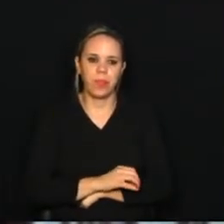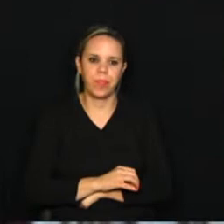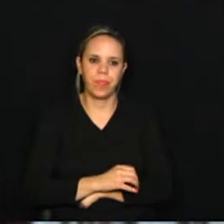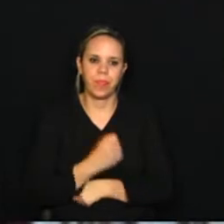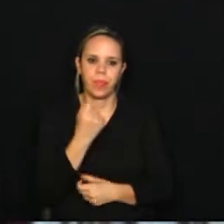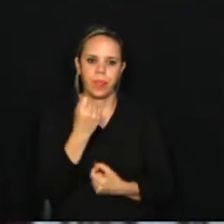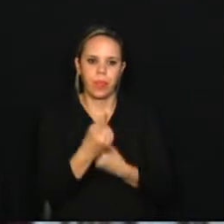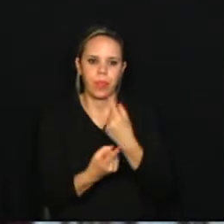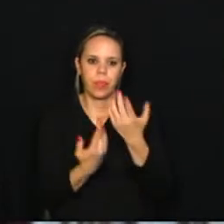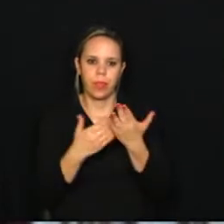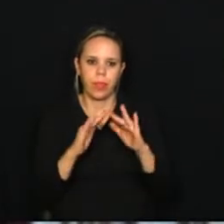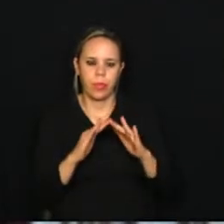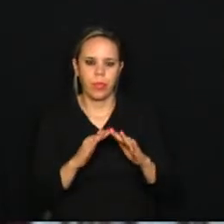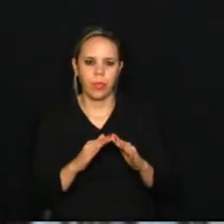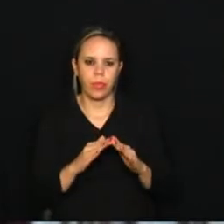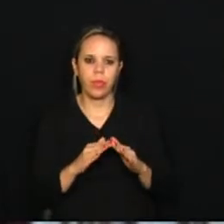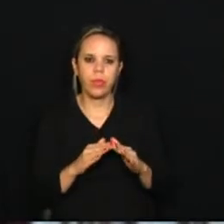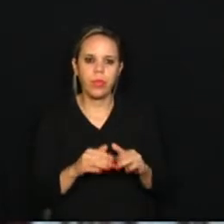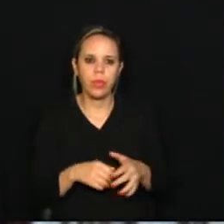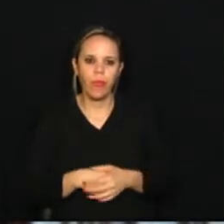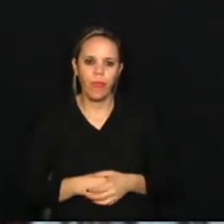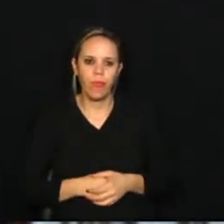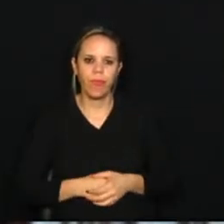algumas escolas,